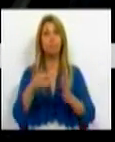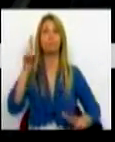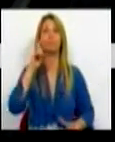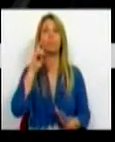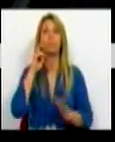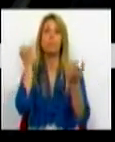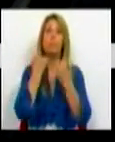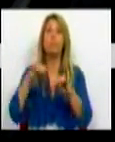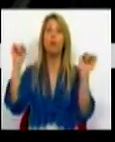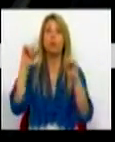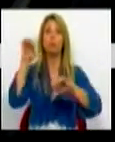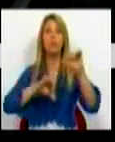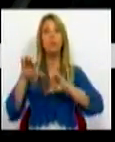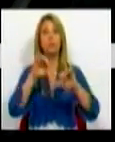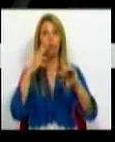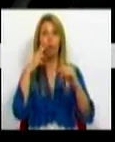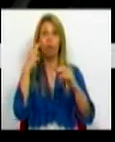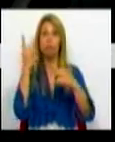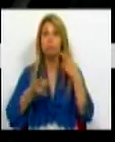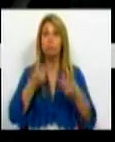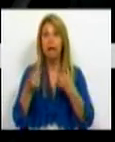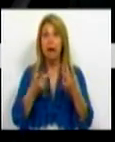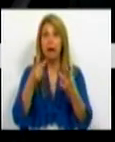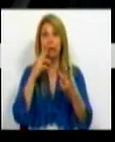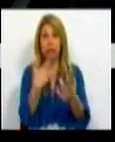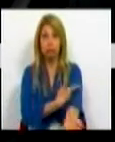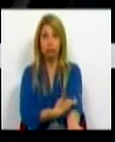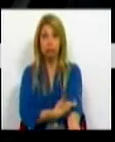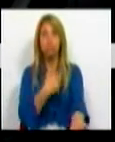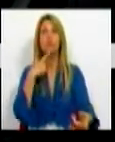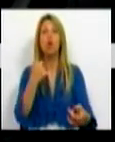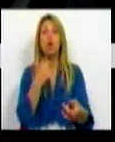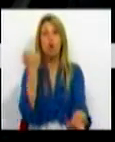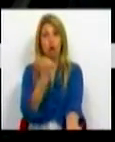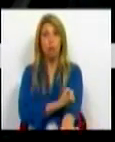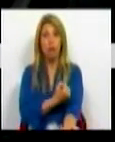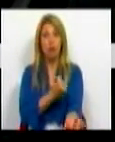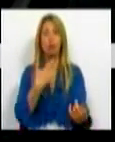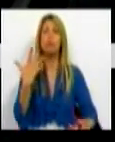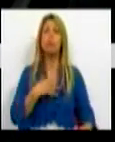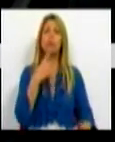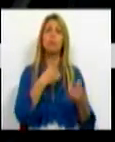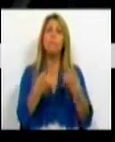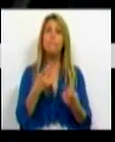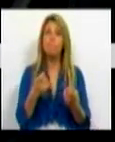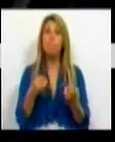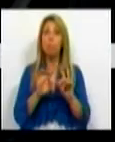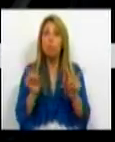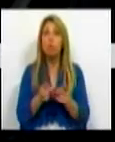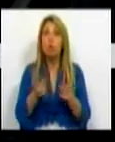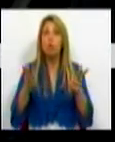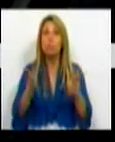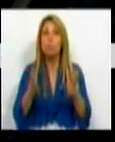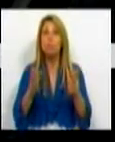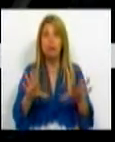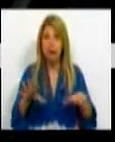a autonomia do laboratório de análise de dopagem. E gostava de lhe perguntar, nesse sentido, muito brevemente, se admite ter